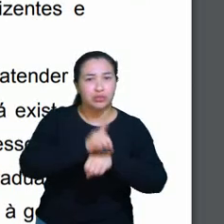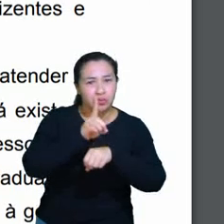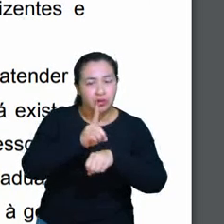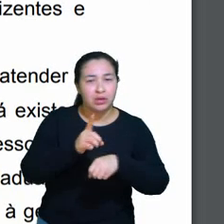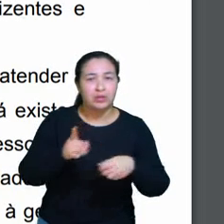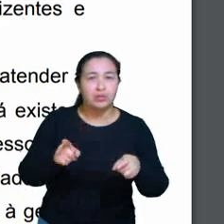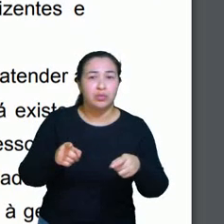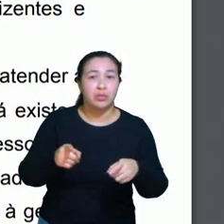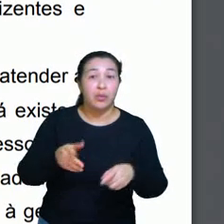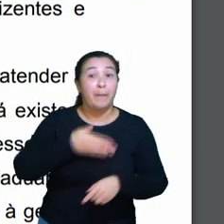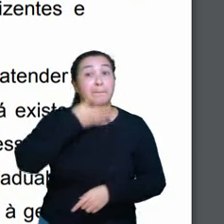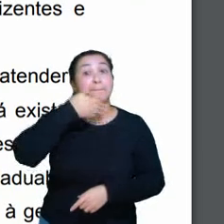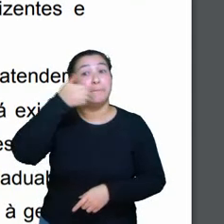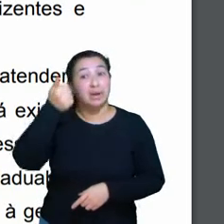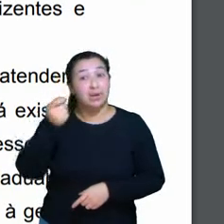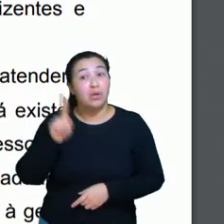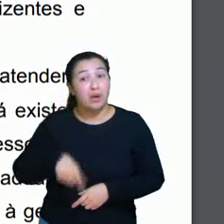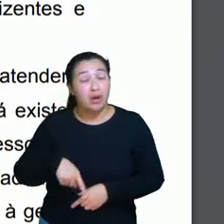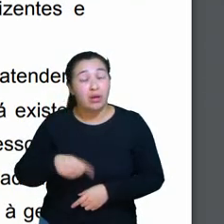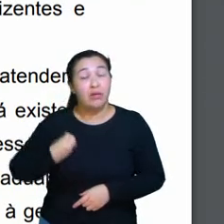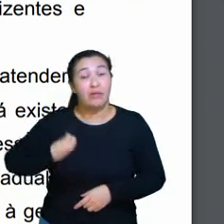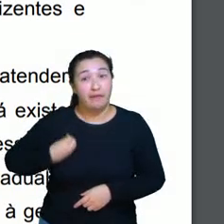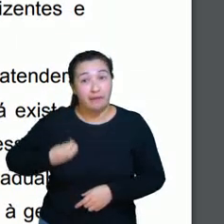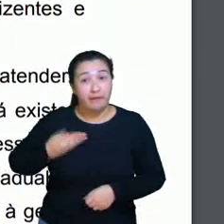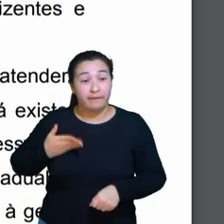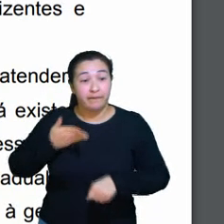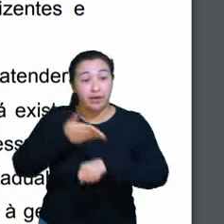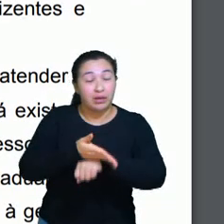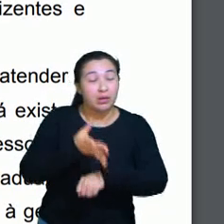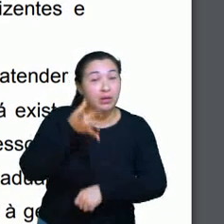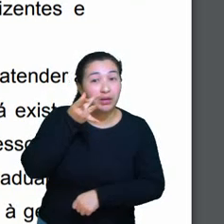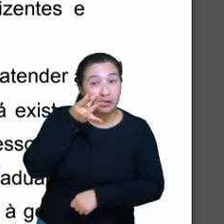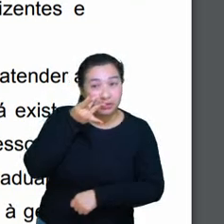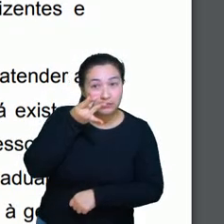presencial para os profissionais da educação e em